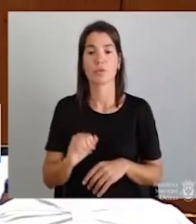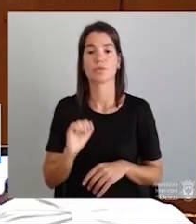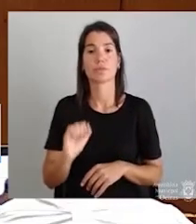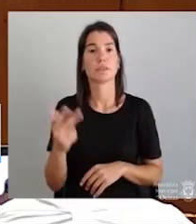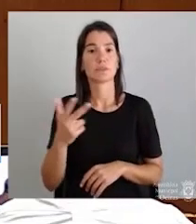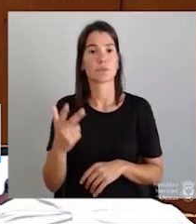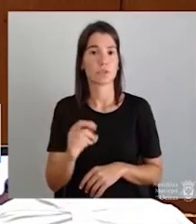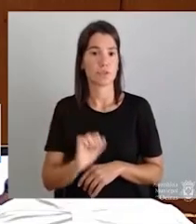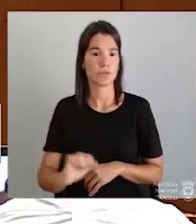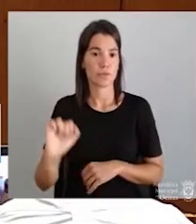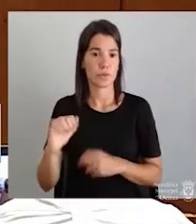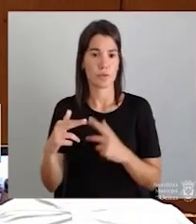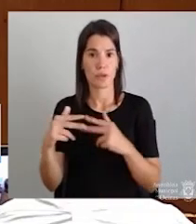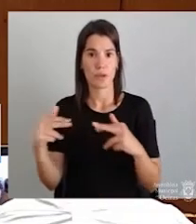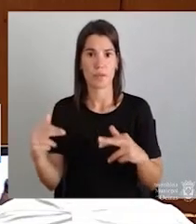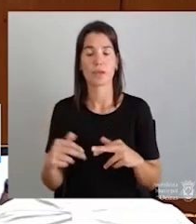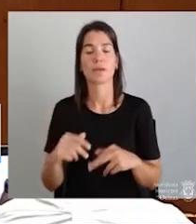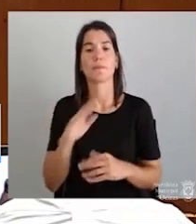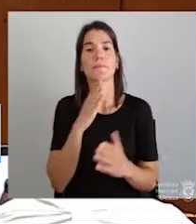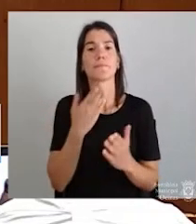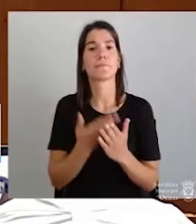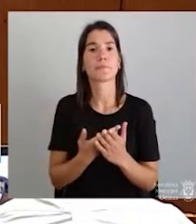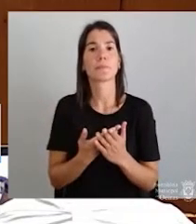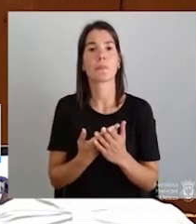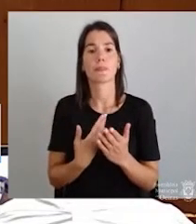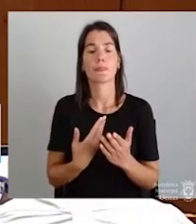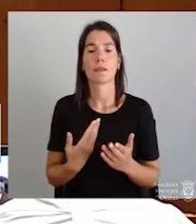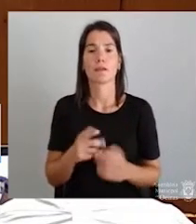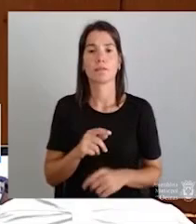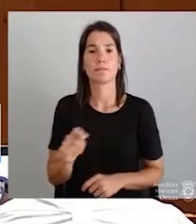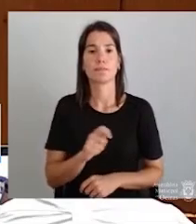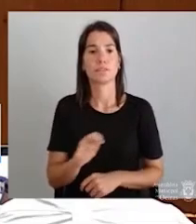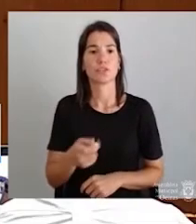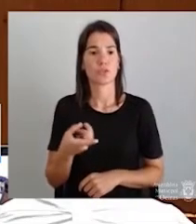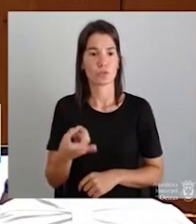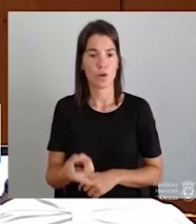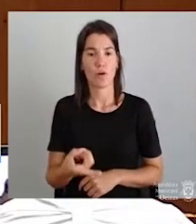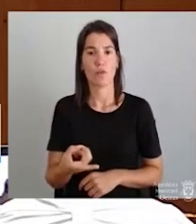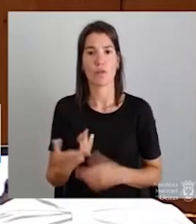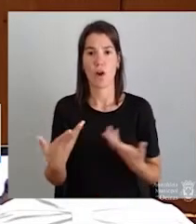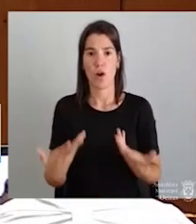Oeiras e que traduz o exercício dos primeiros 9 meses da atual administração.